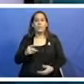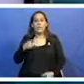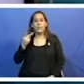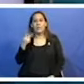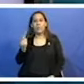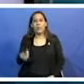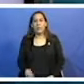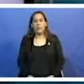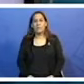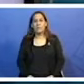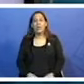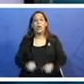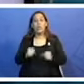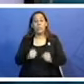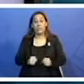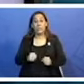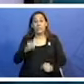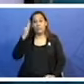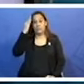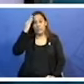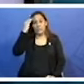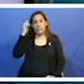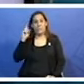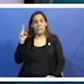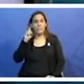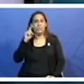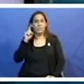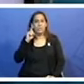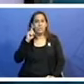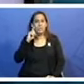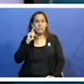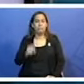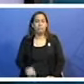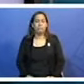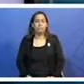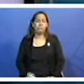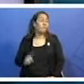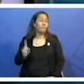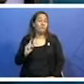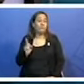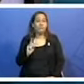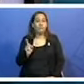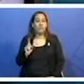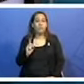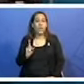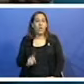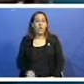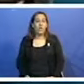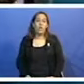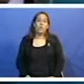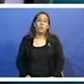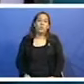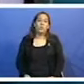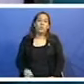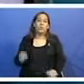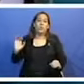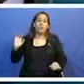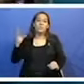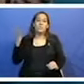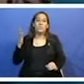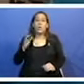nós lemos, é possível a gente saber que dia que foi? Não. Falou que ela foi o aniversário,